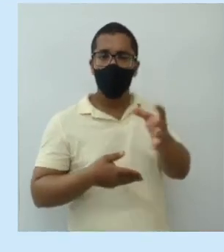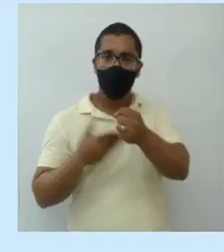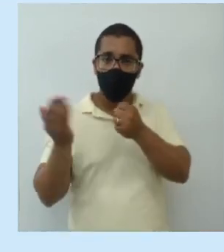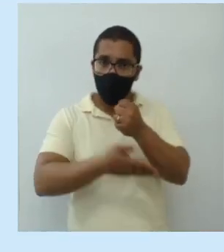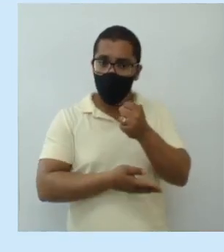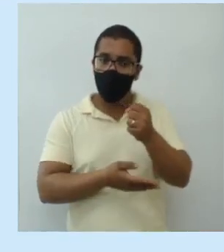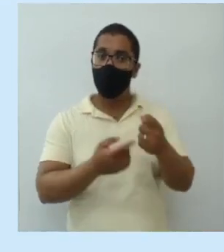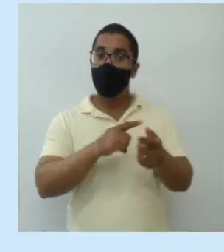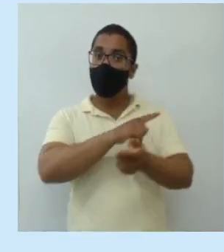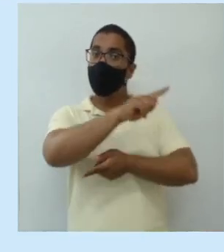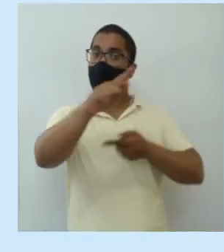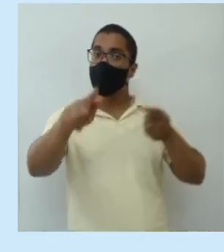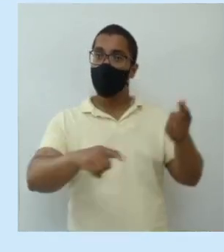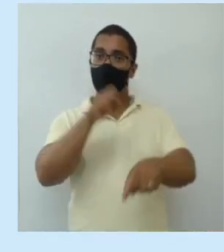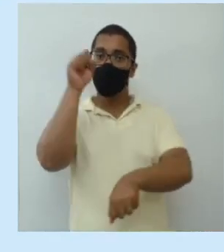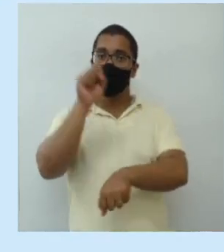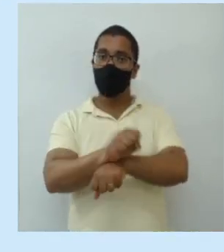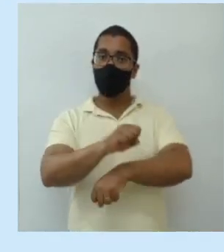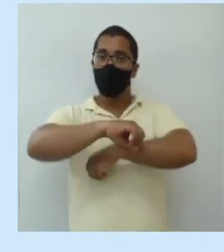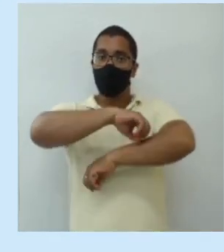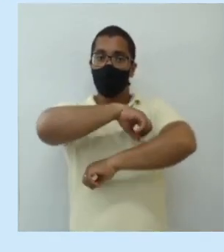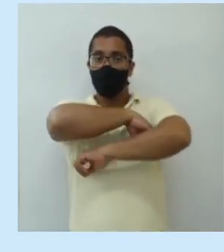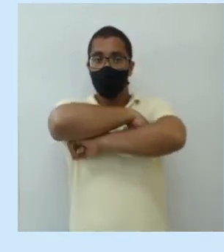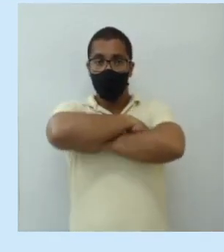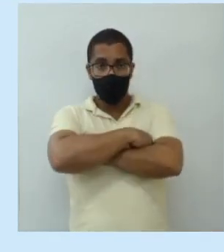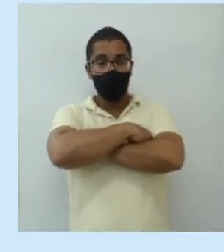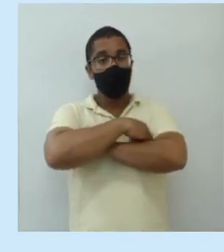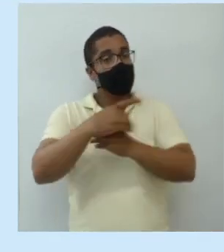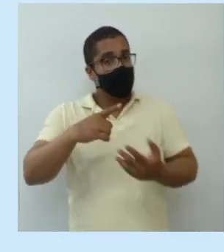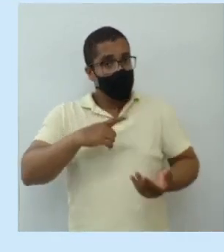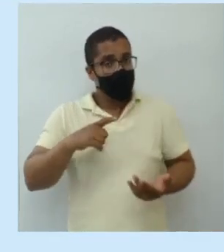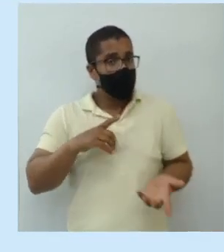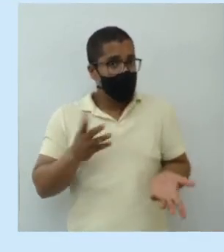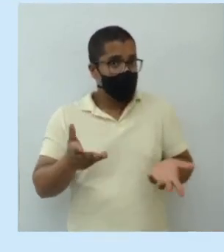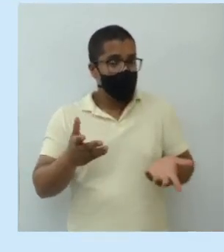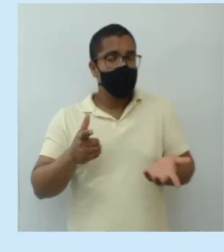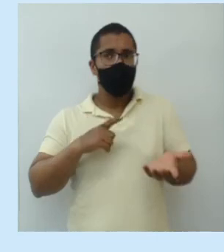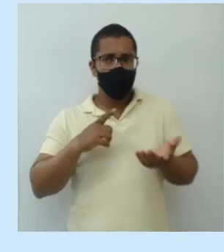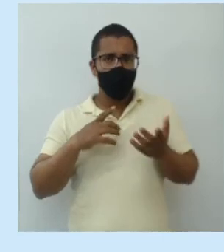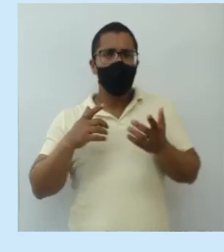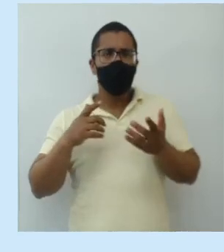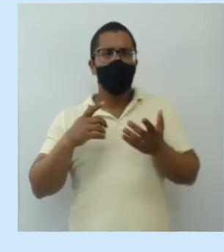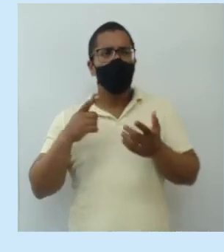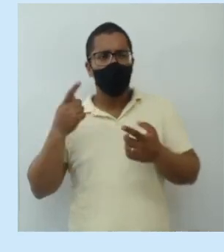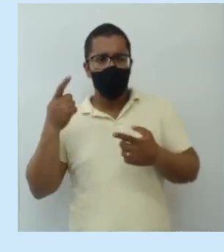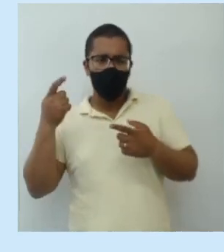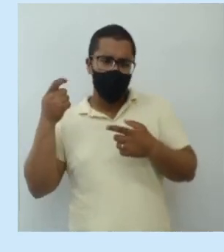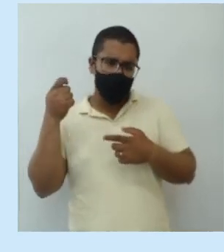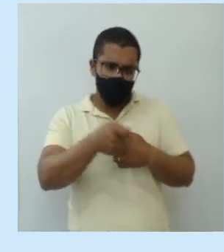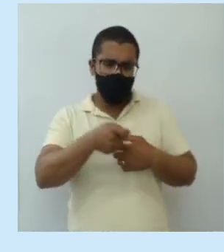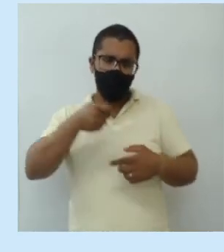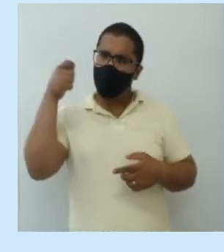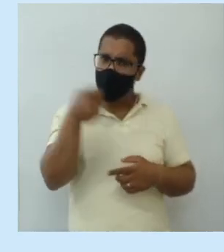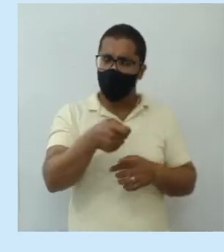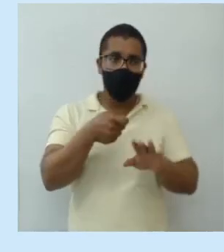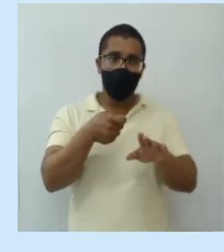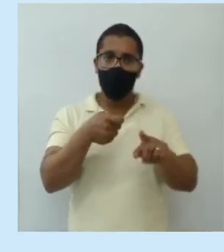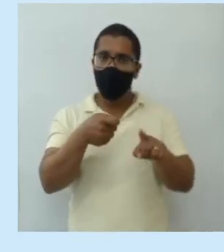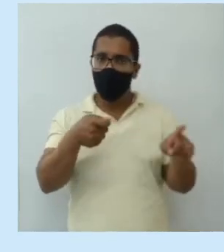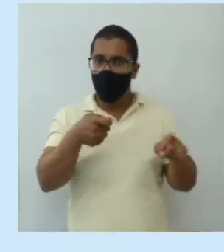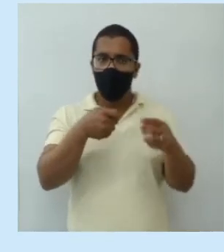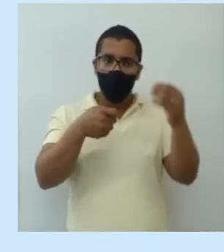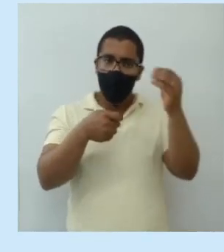a gente vê as manifestações sociais cada vez mais atuantes e cada vez mais fortalecidas. Só que o